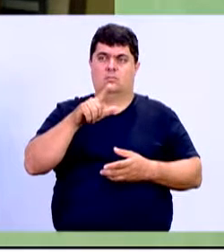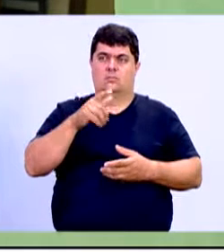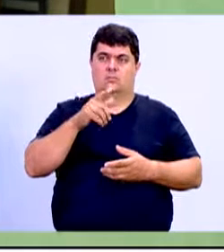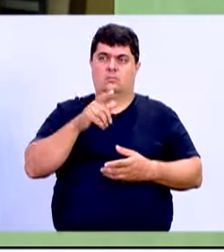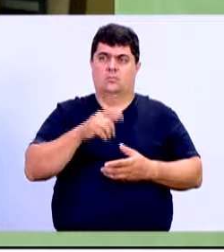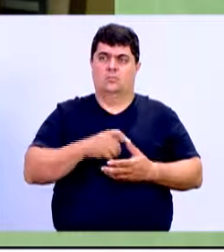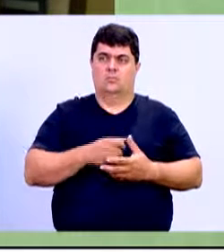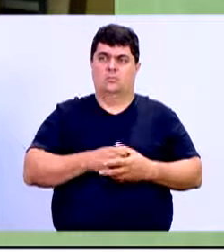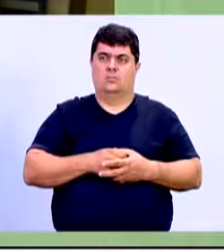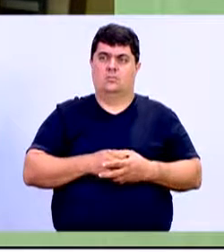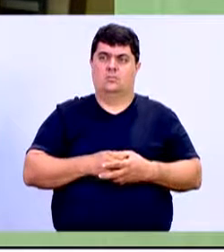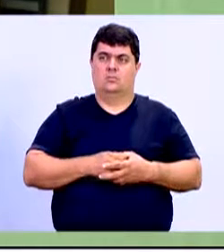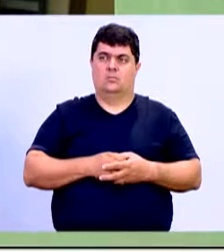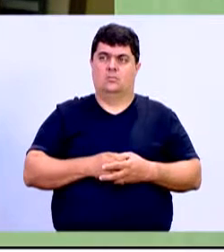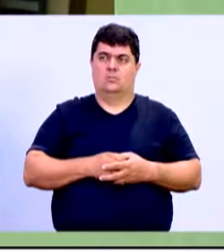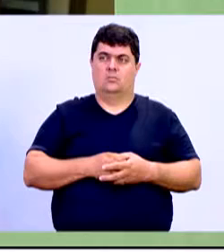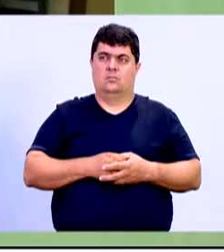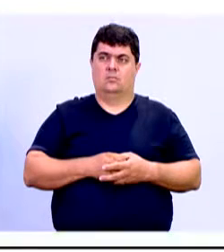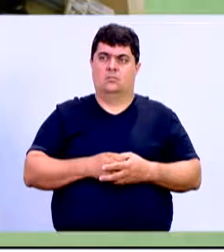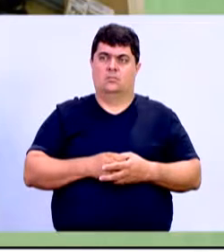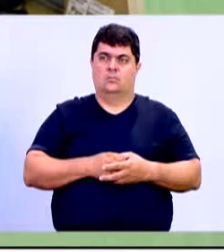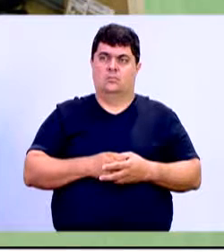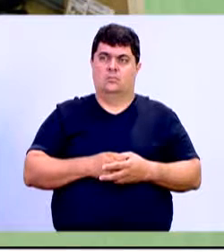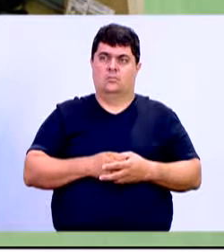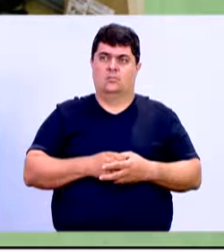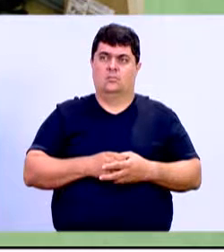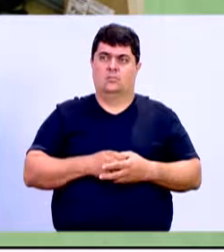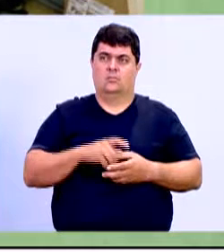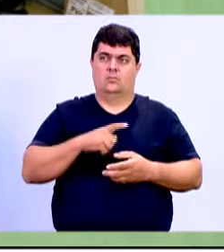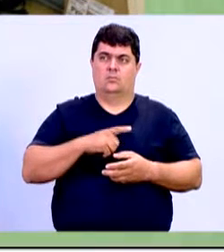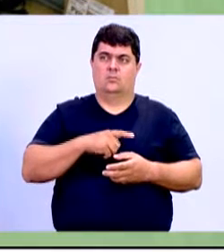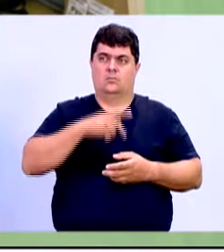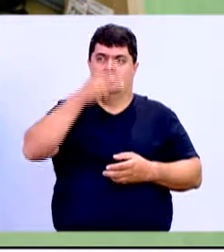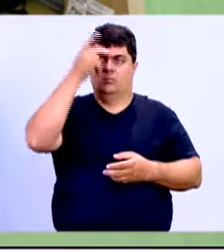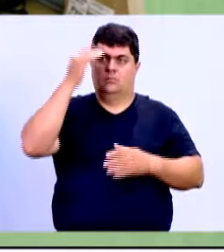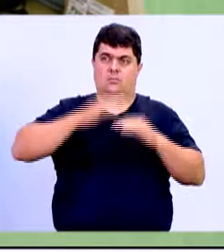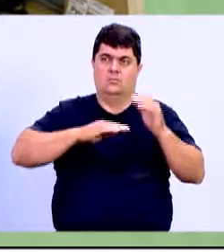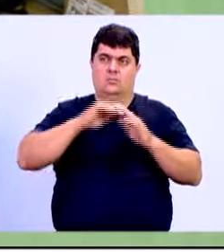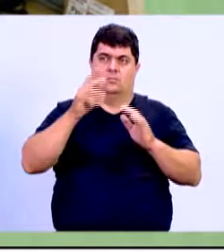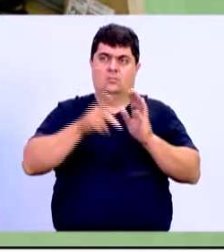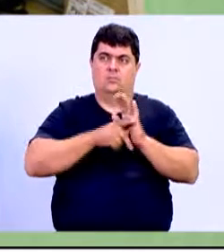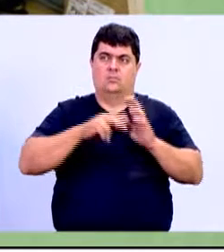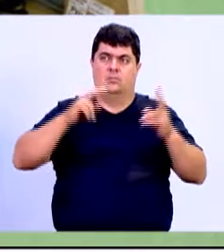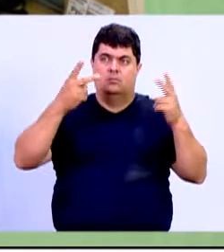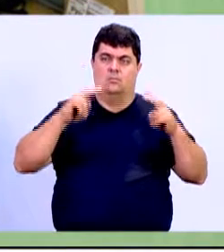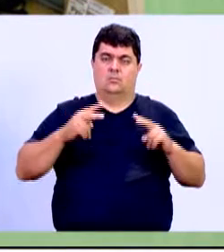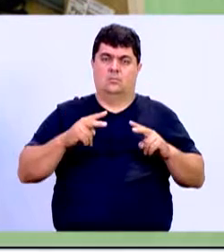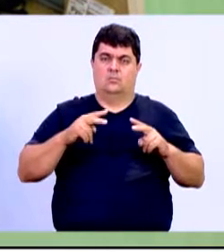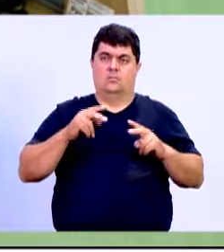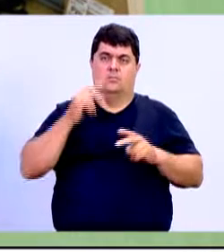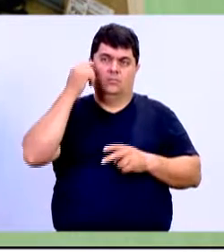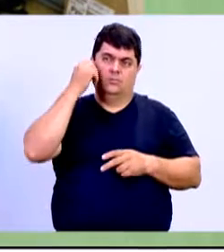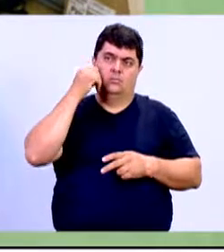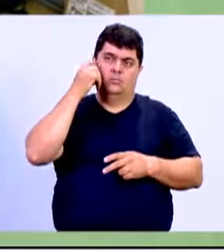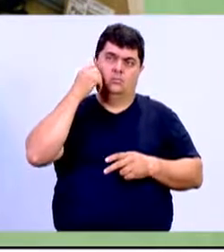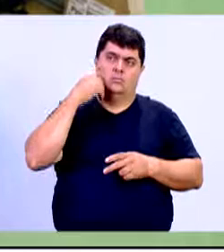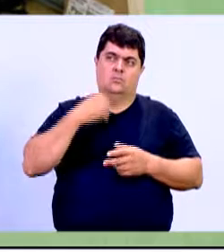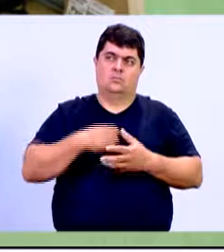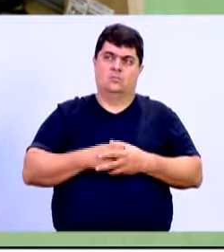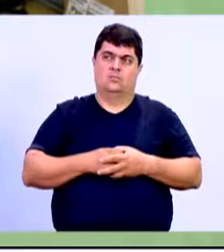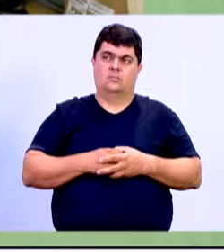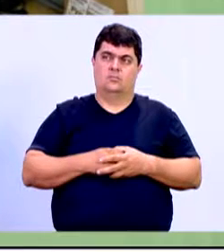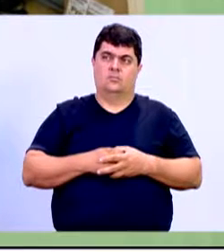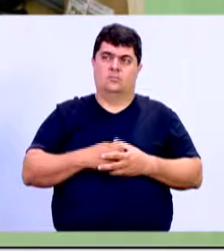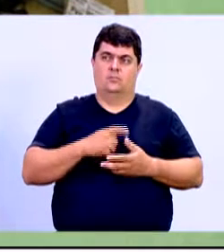turma dele, que vai ser agora a próxima foto que eu vou mostrar para vocês. Que é esse pessoal aqui, tá? Então, aqui nós temos